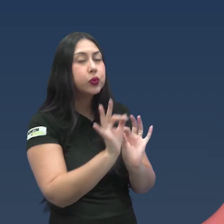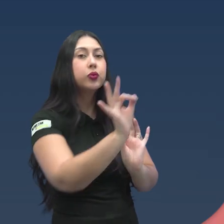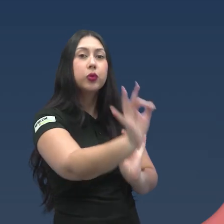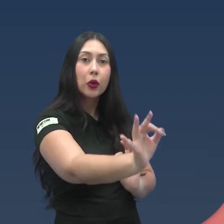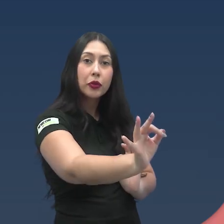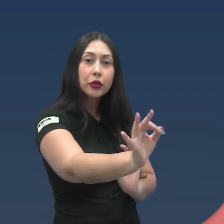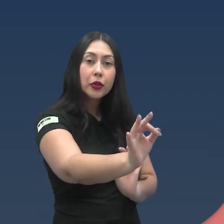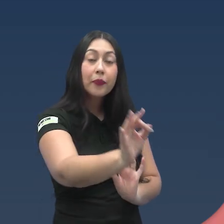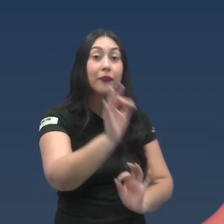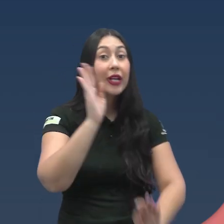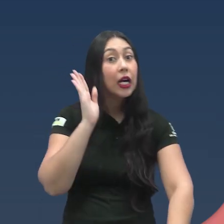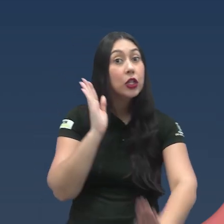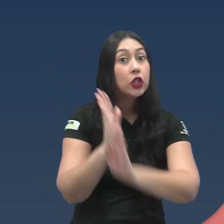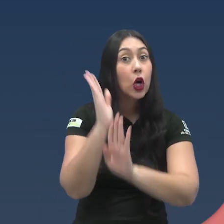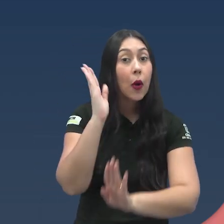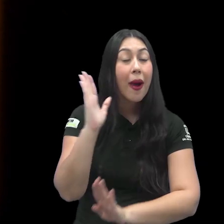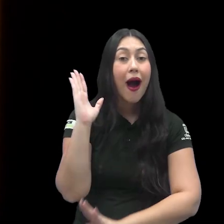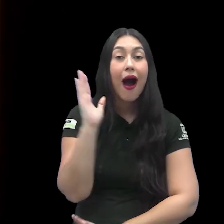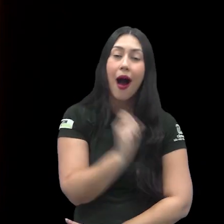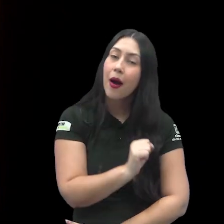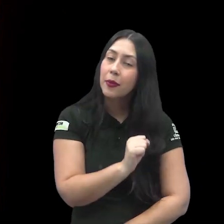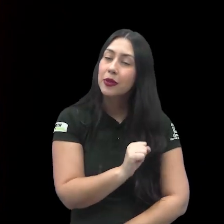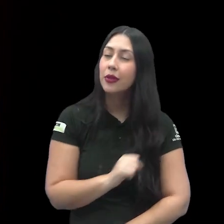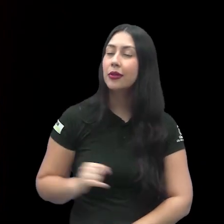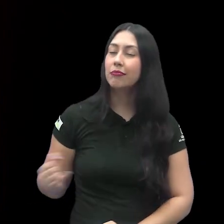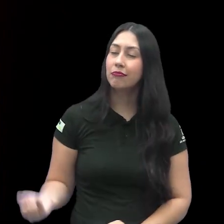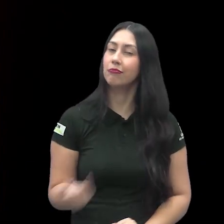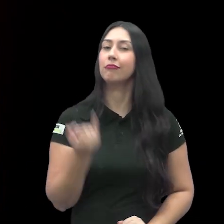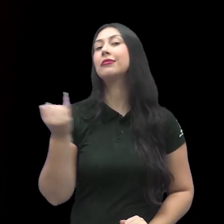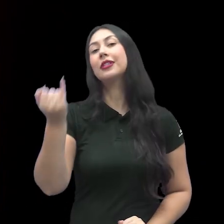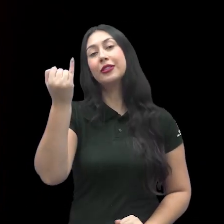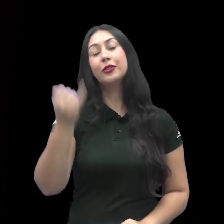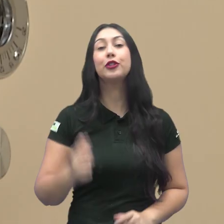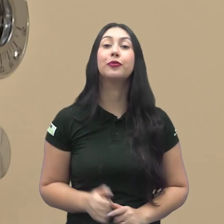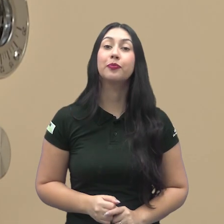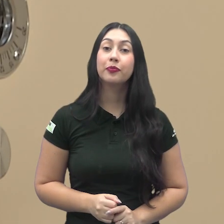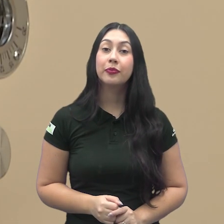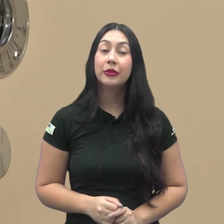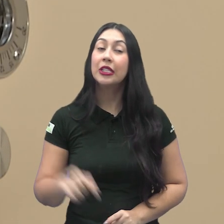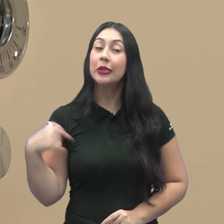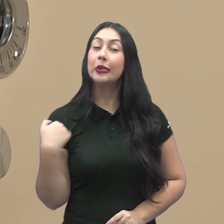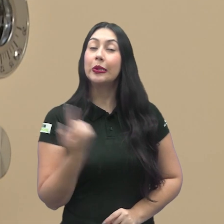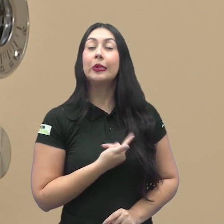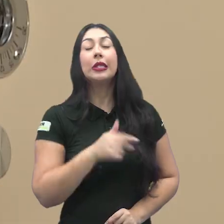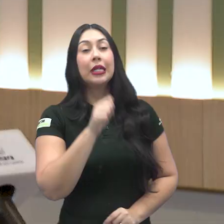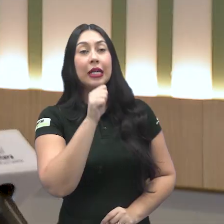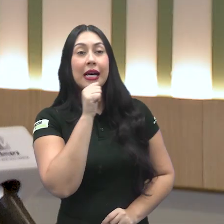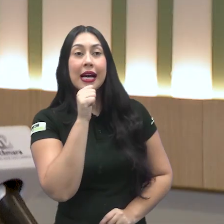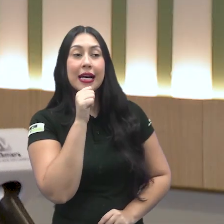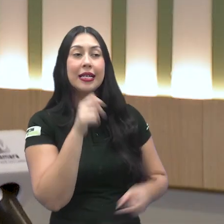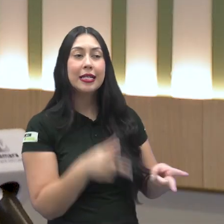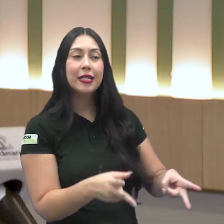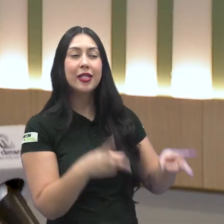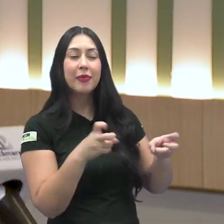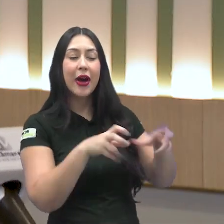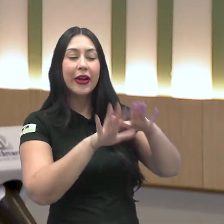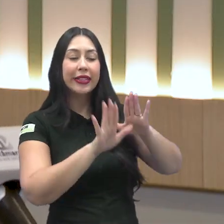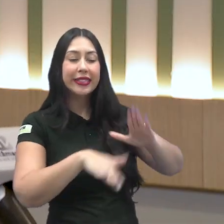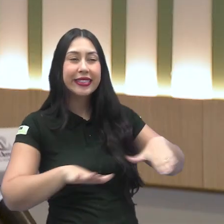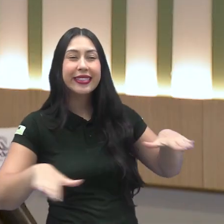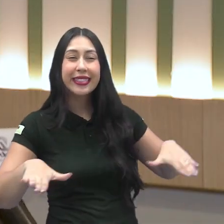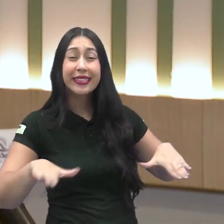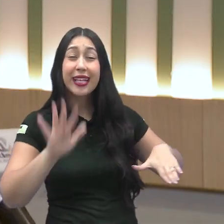de perto ou de longe. Identificar esses sinais cedo é essencial. A gente ainda